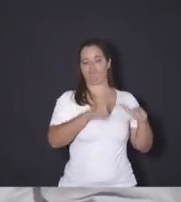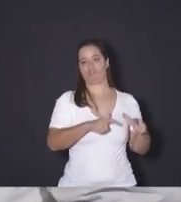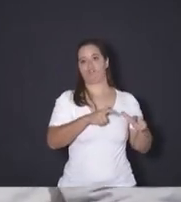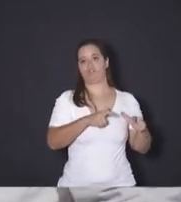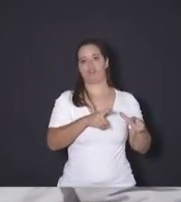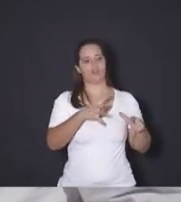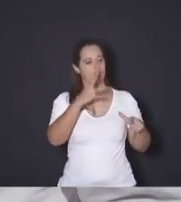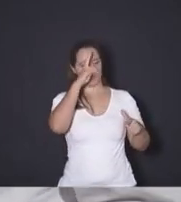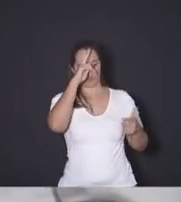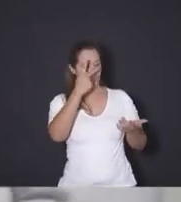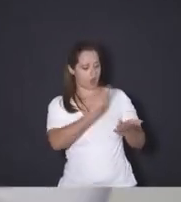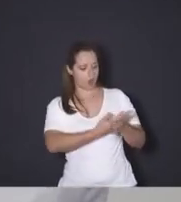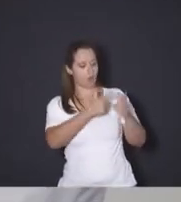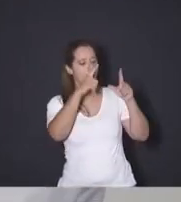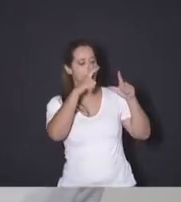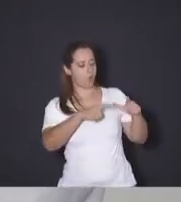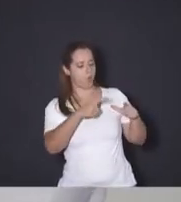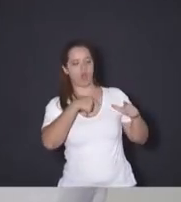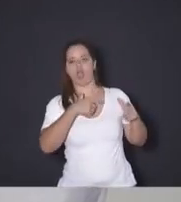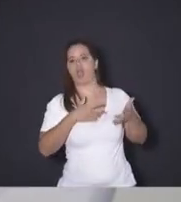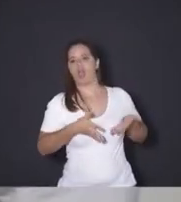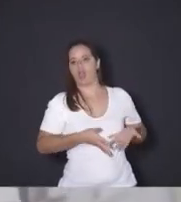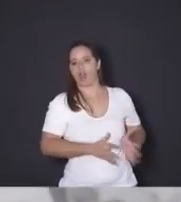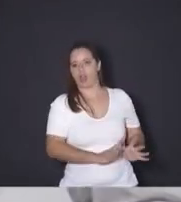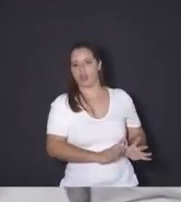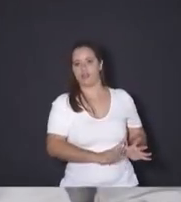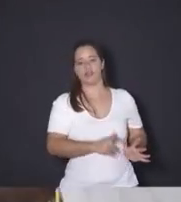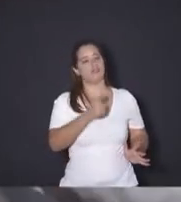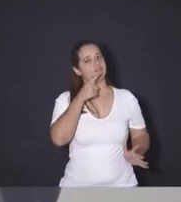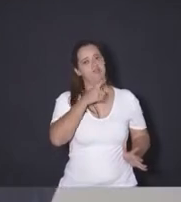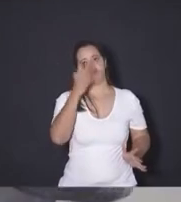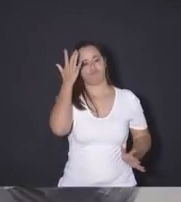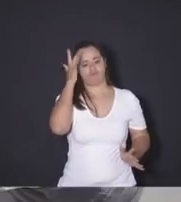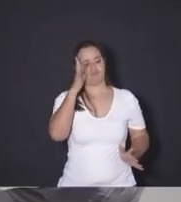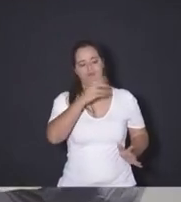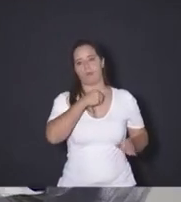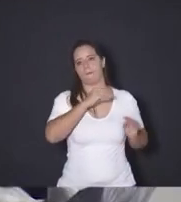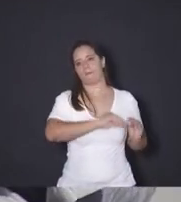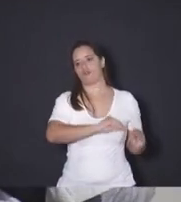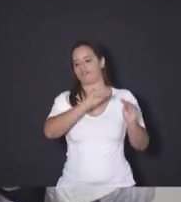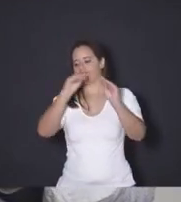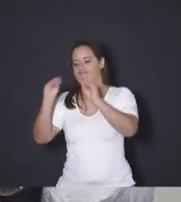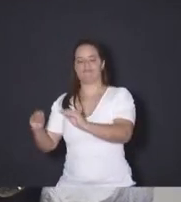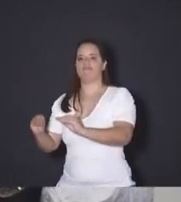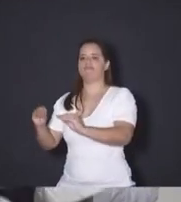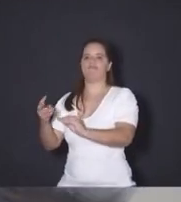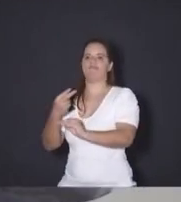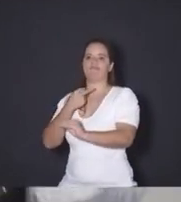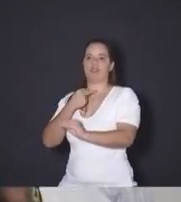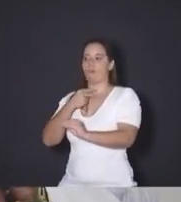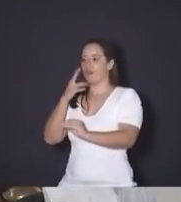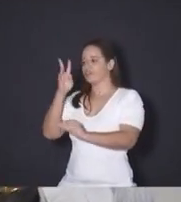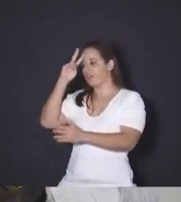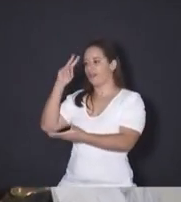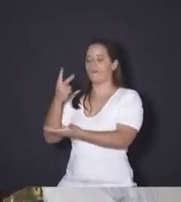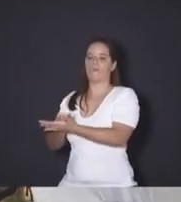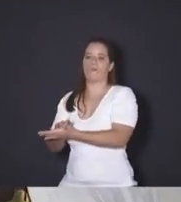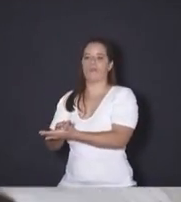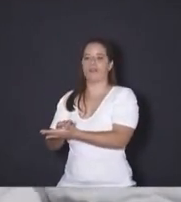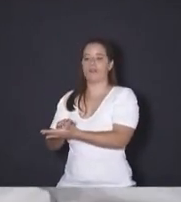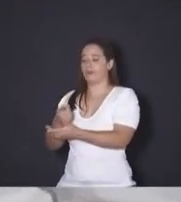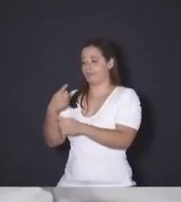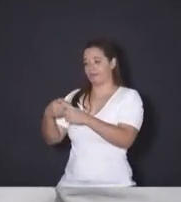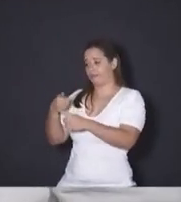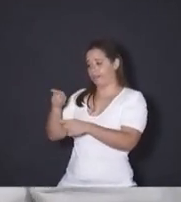não reconhece o lugar de onde você vê você também não serve para um lugar onde você está indo porque lá você não será